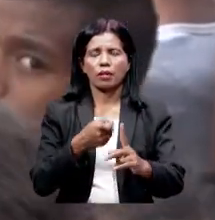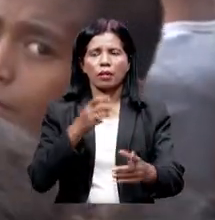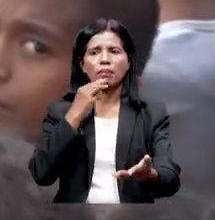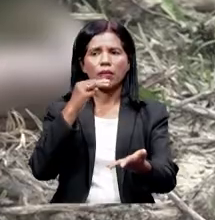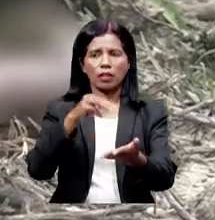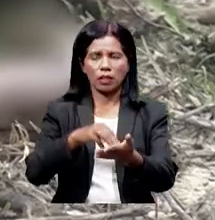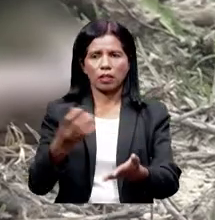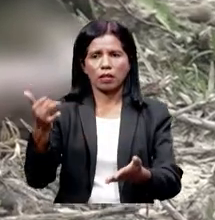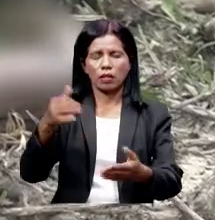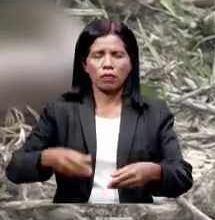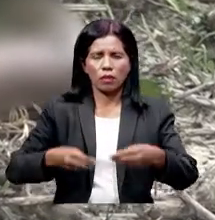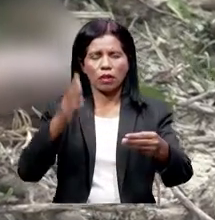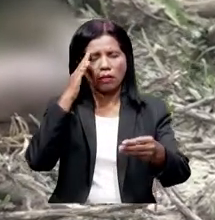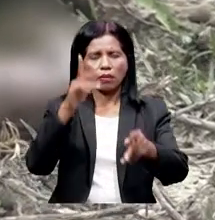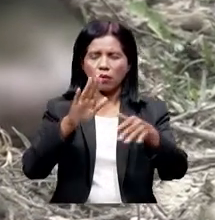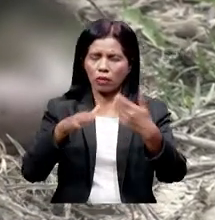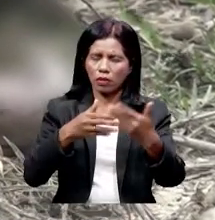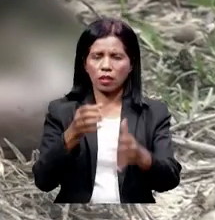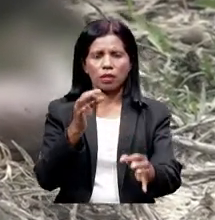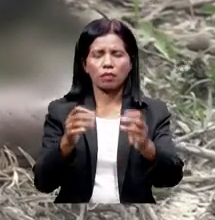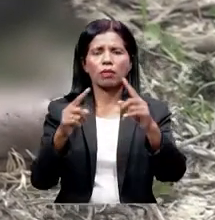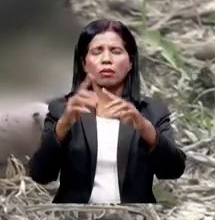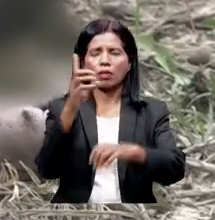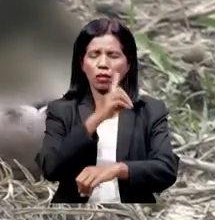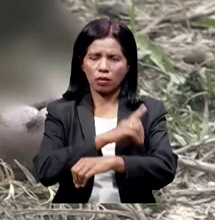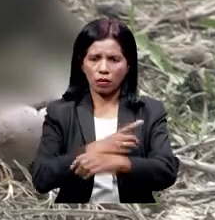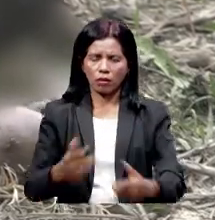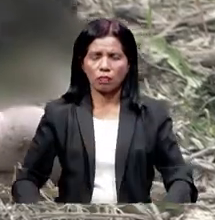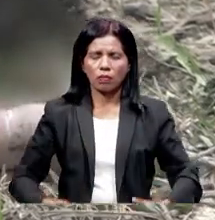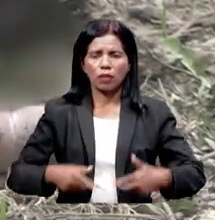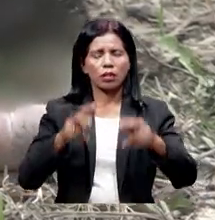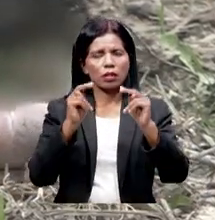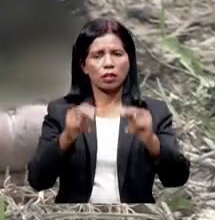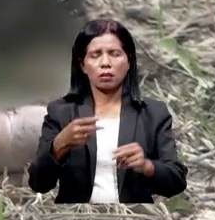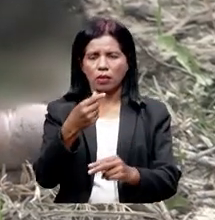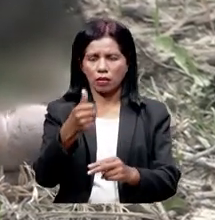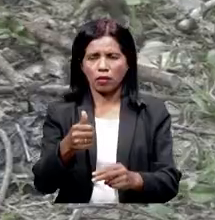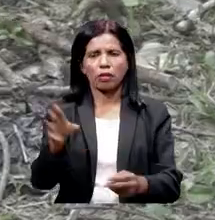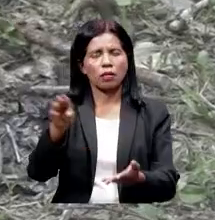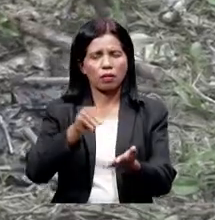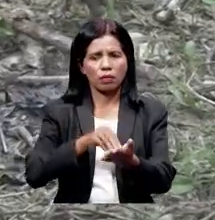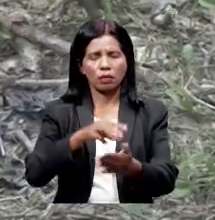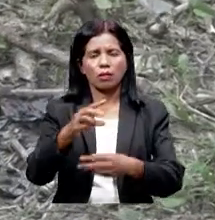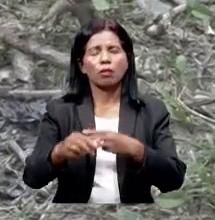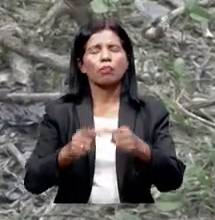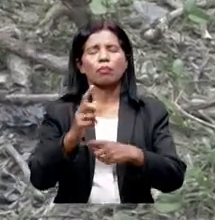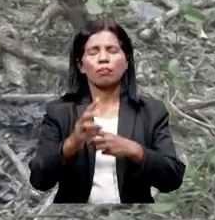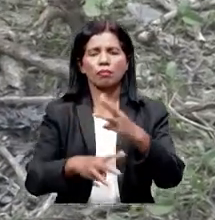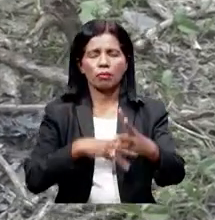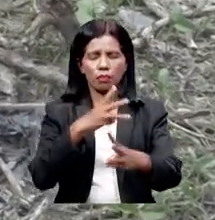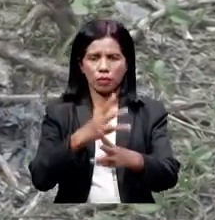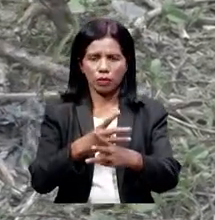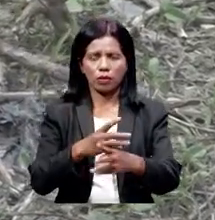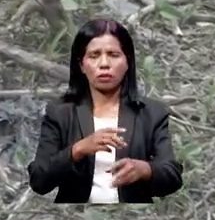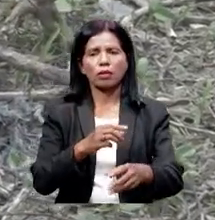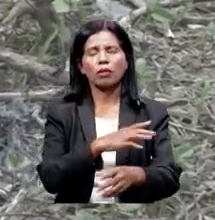sira fuhanoin bai mahotu katak masko hin lorong Moris ho necesidade nebe naton adapta mundo teknologia ransom livre